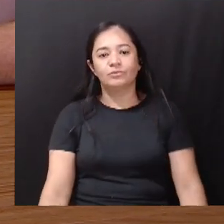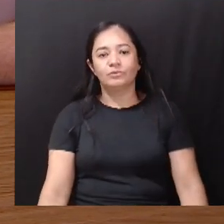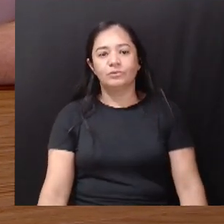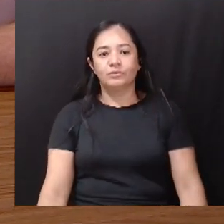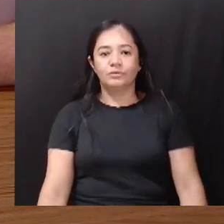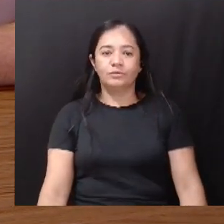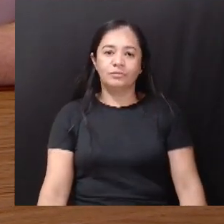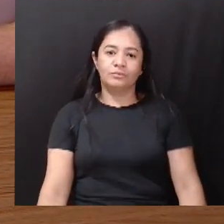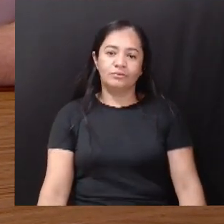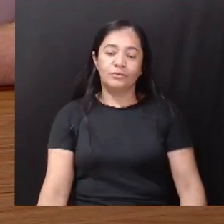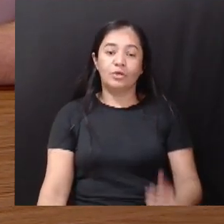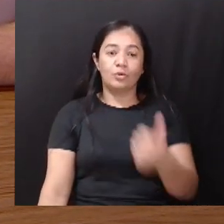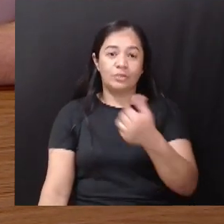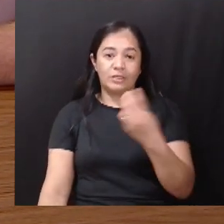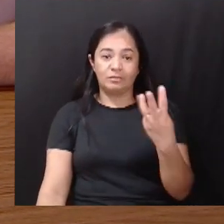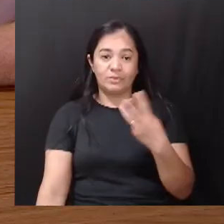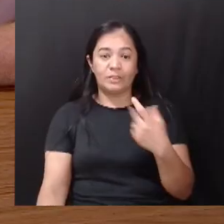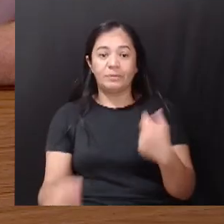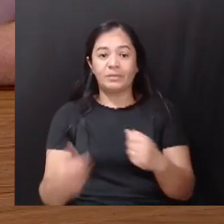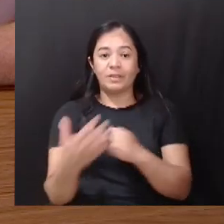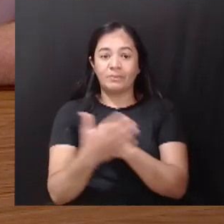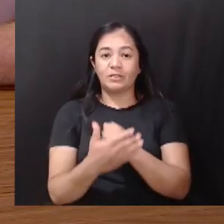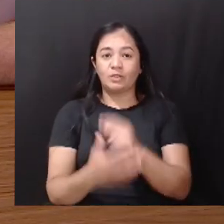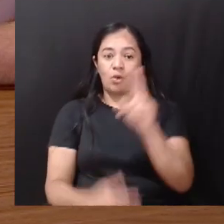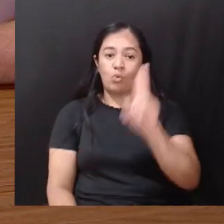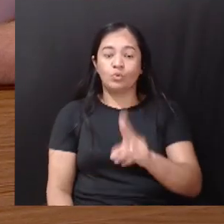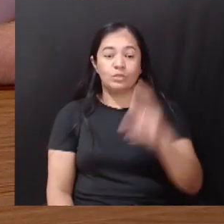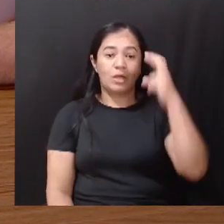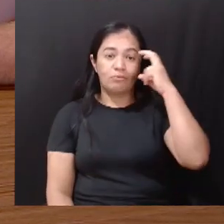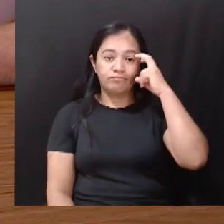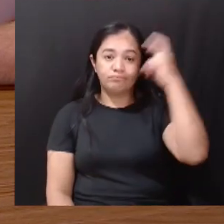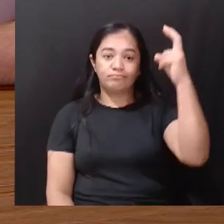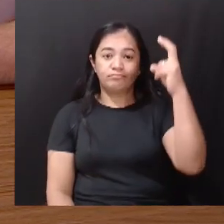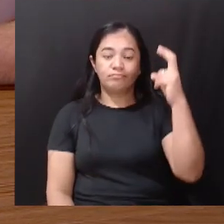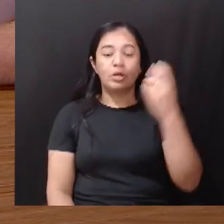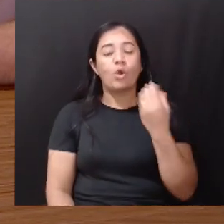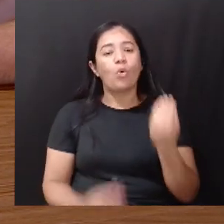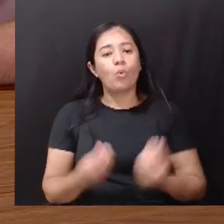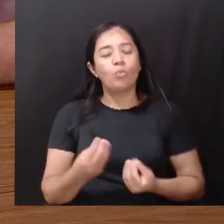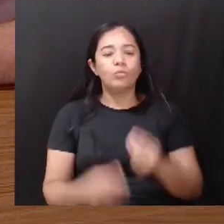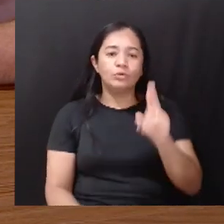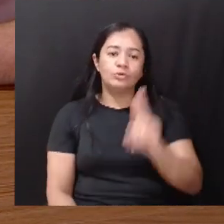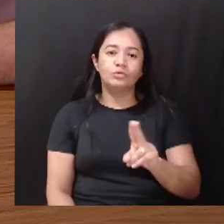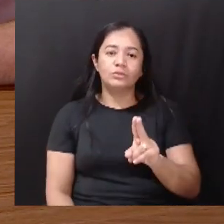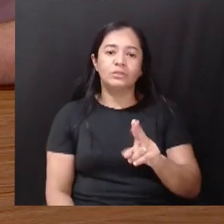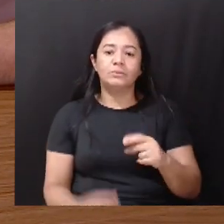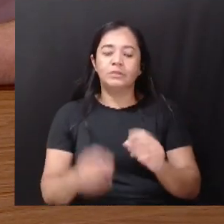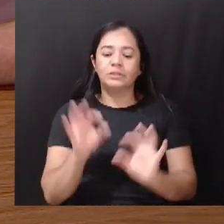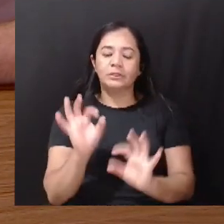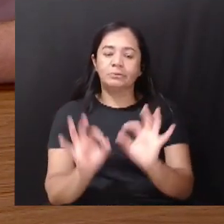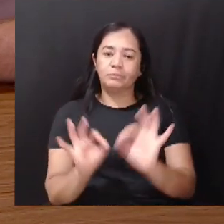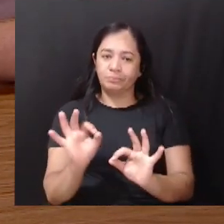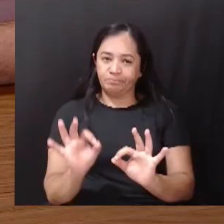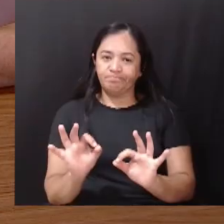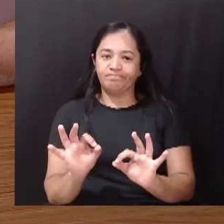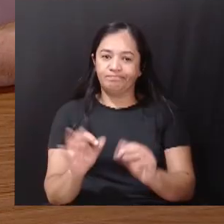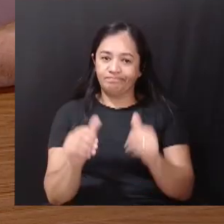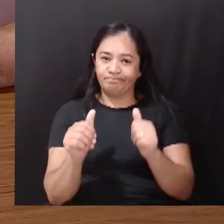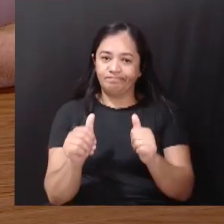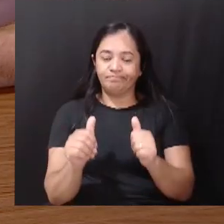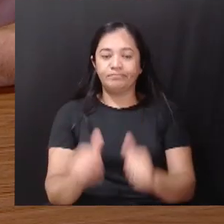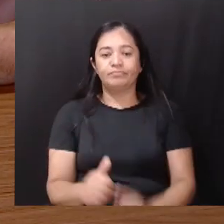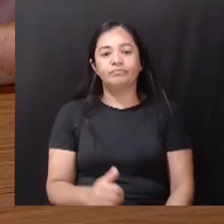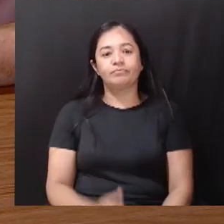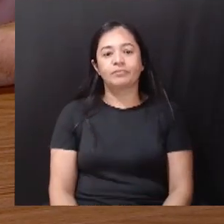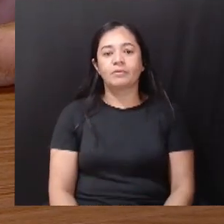13º, basicamente, ele precisa ser usado com inteligência. E para ser usado com inteligência, de fato, é o planejamento. Sente, se